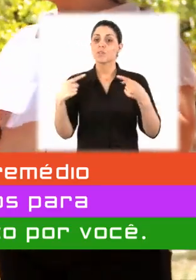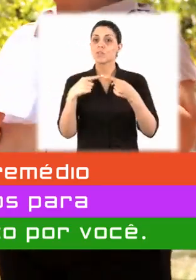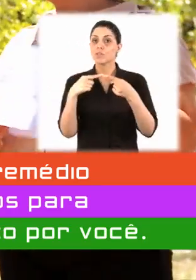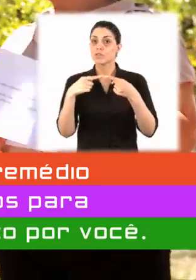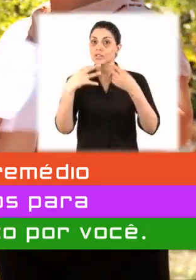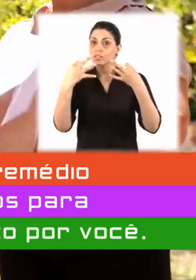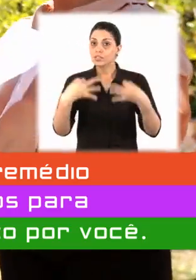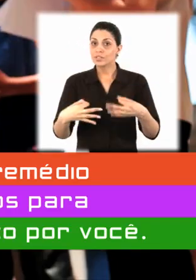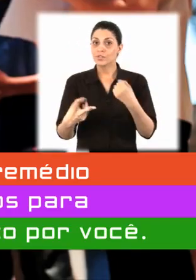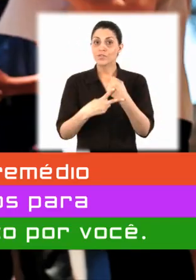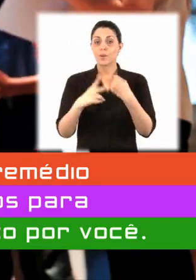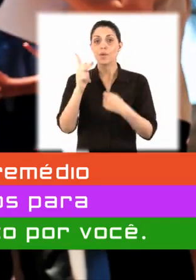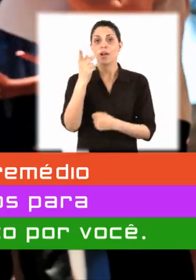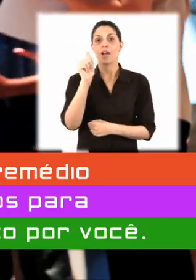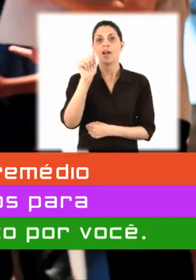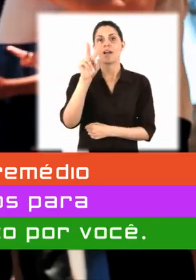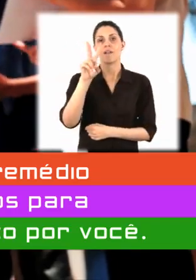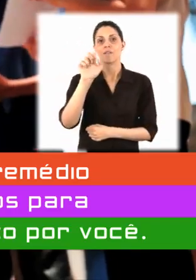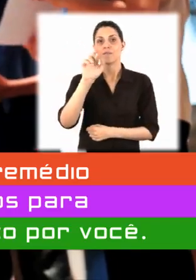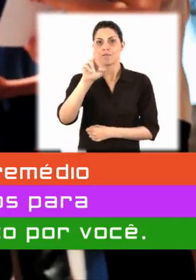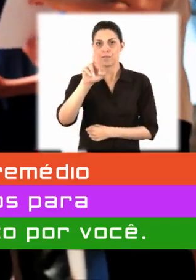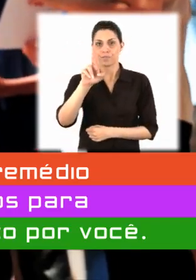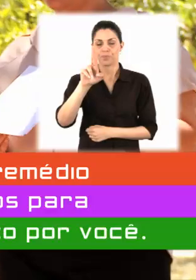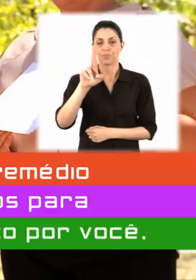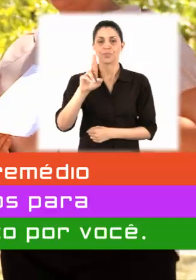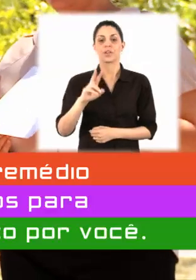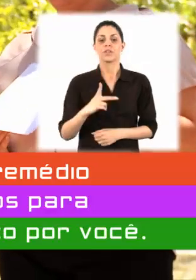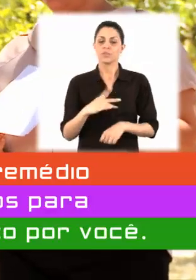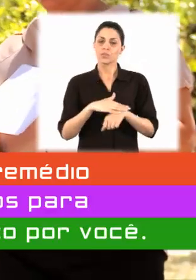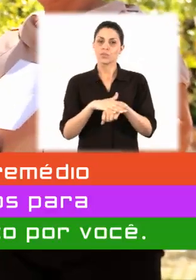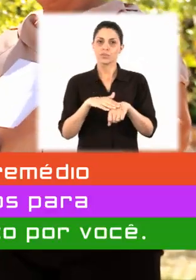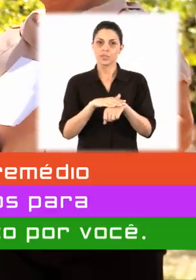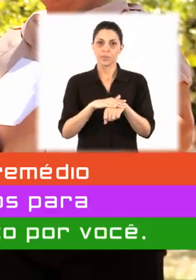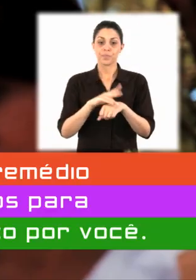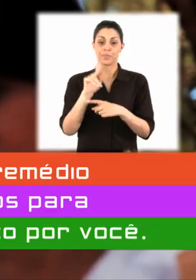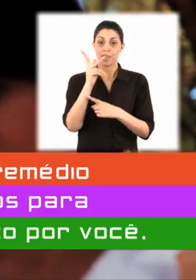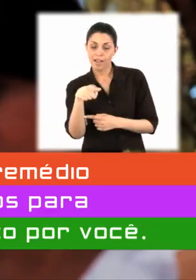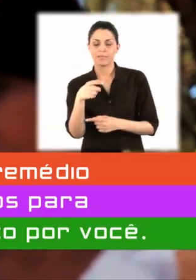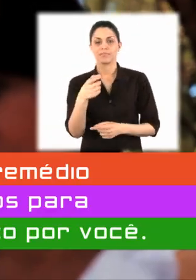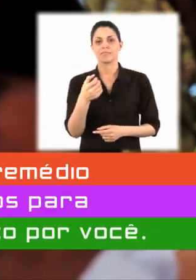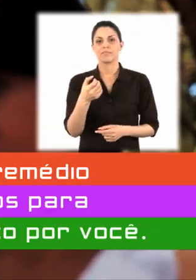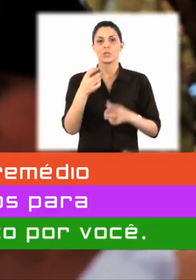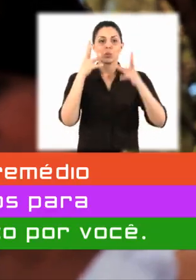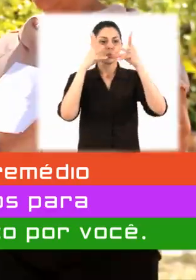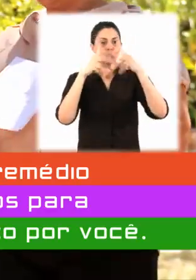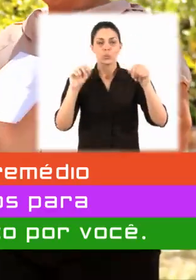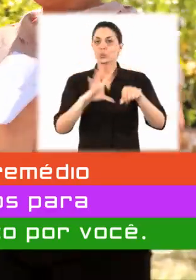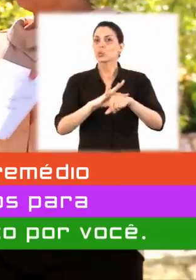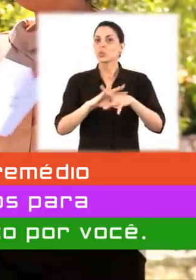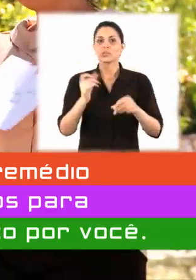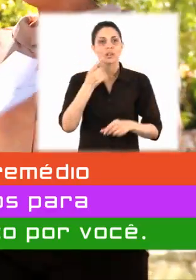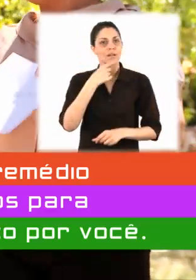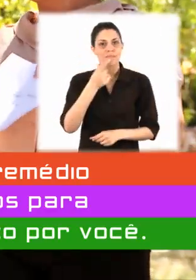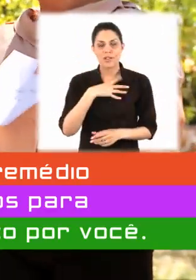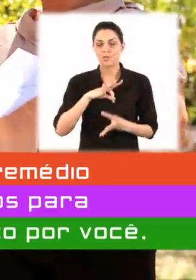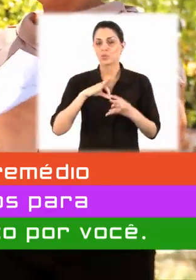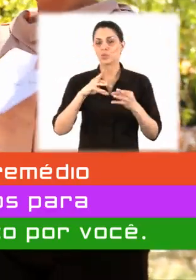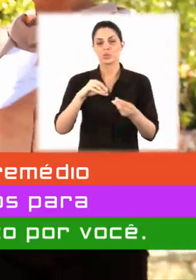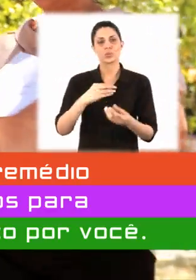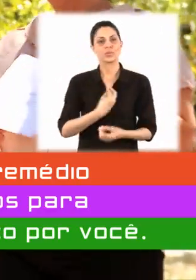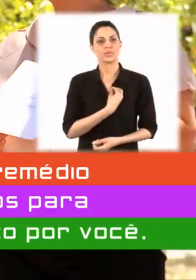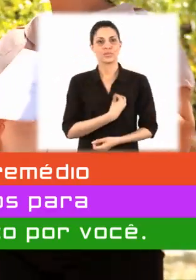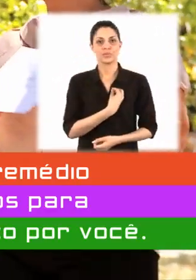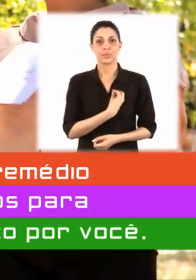a concordância correta do verbo haver, Alan? Vamos conversar. Há tudo nessa vida. O verbo haver,